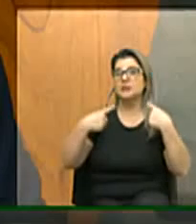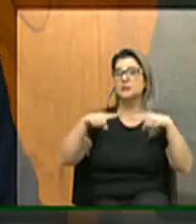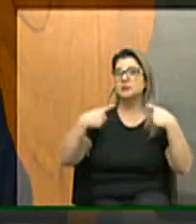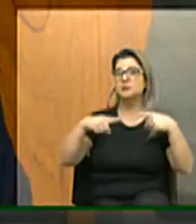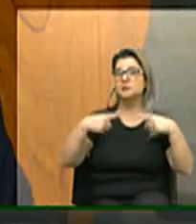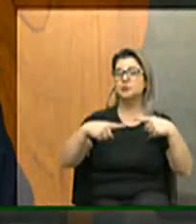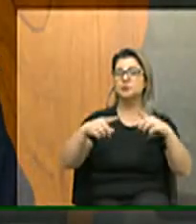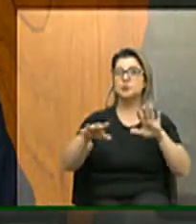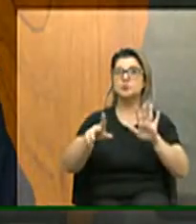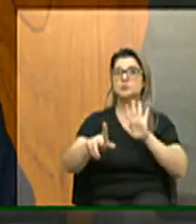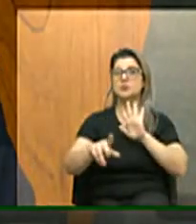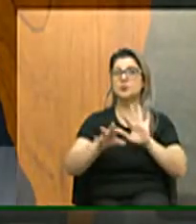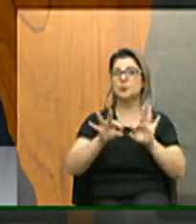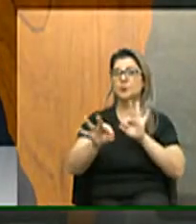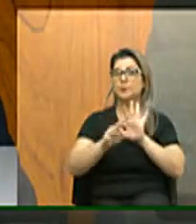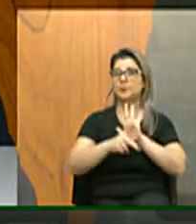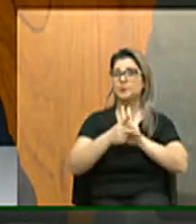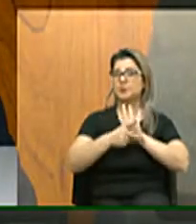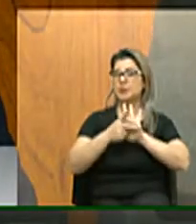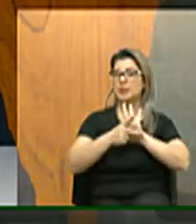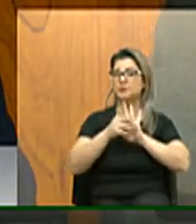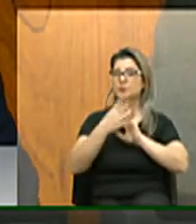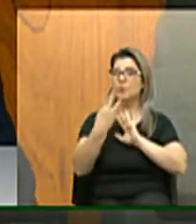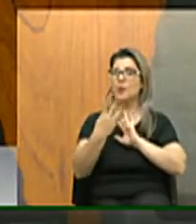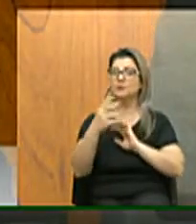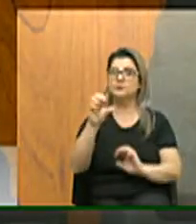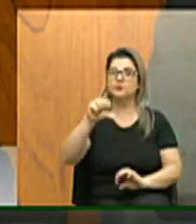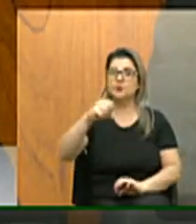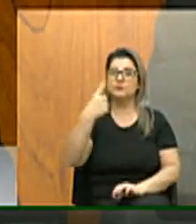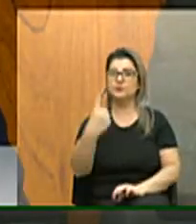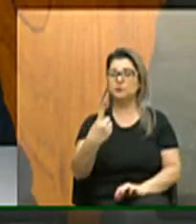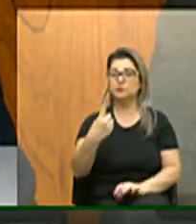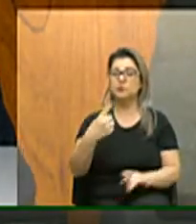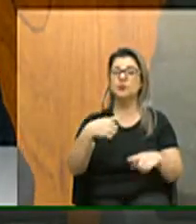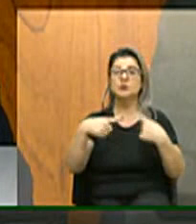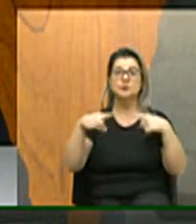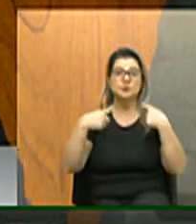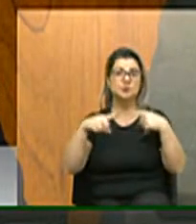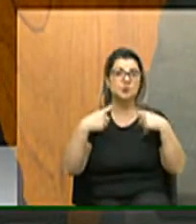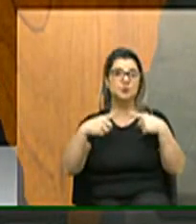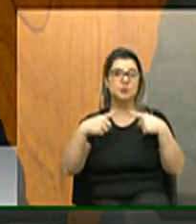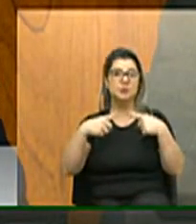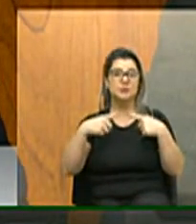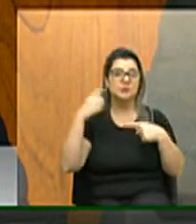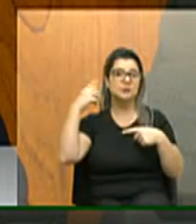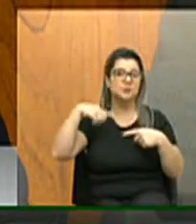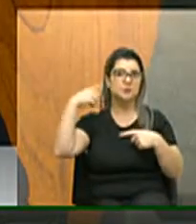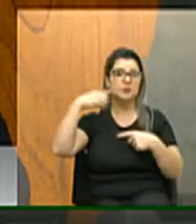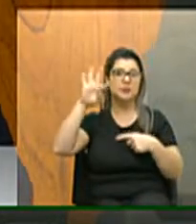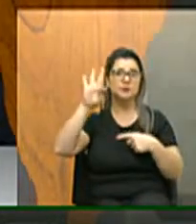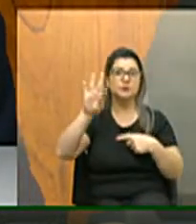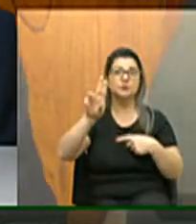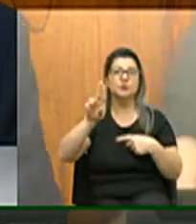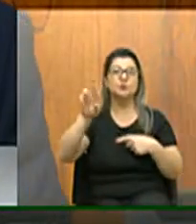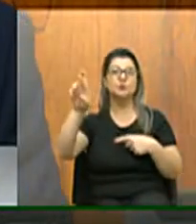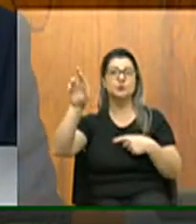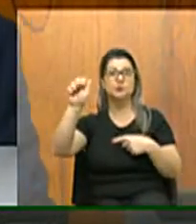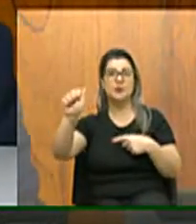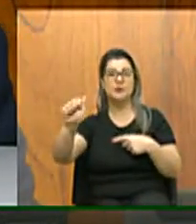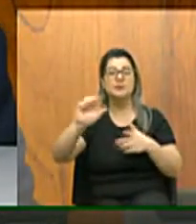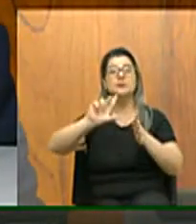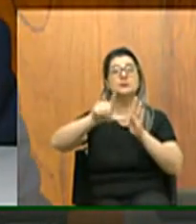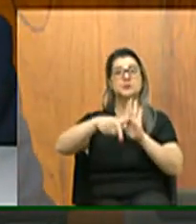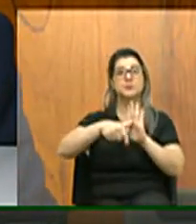projeto 491 está escrito para discutir o deputado Sérgio Turra e, posteriormente, a deputada Zilabra